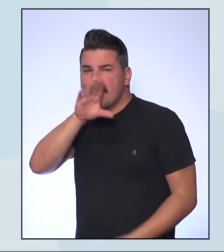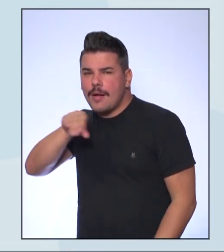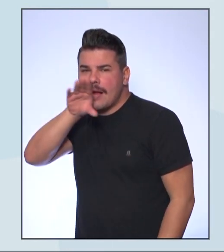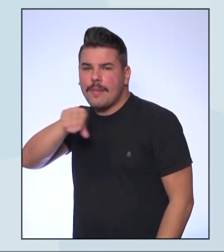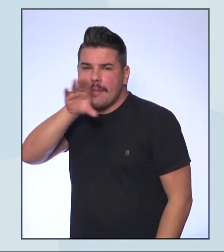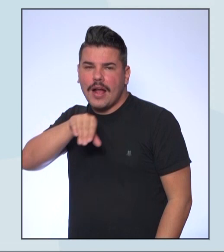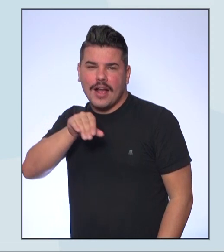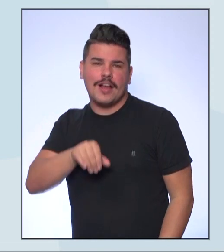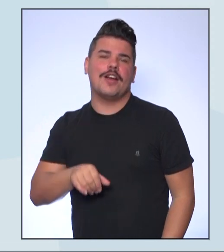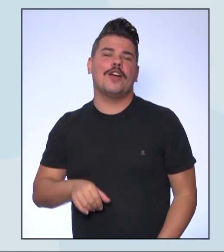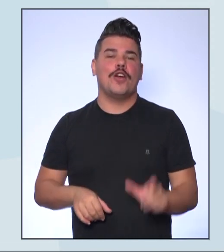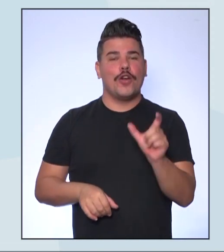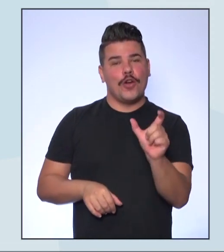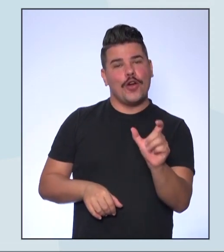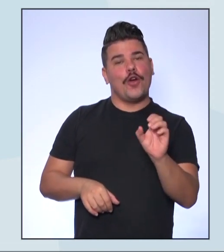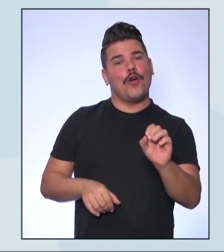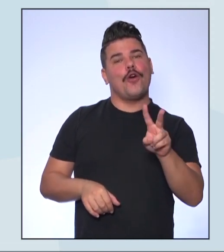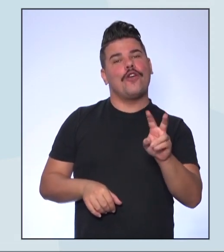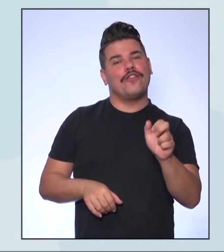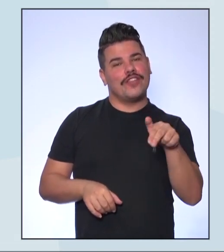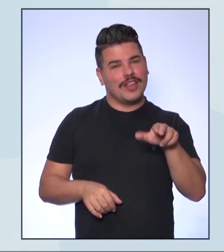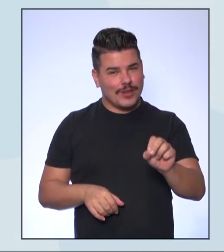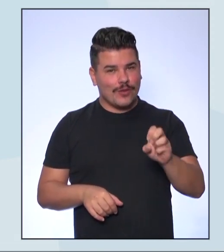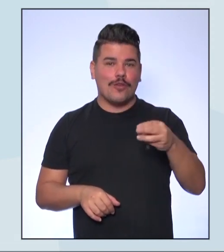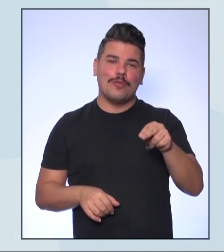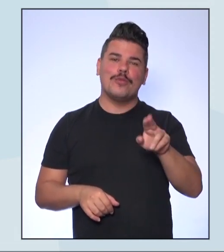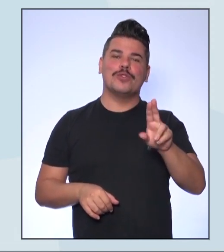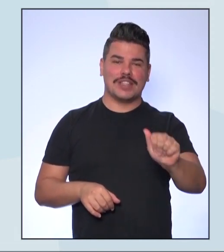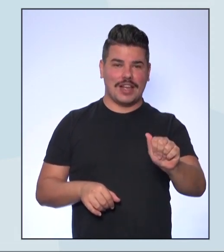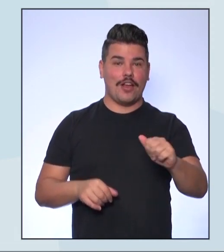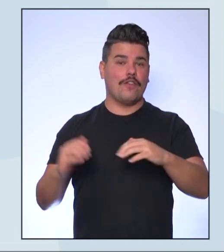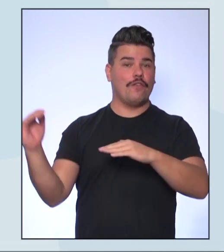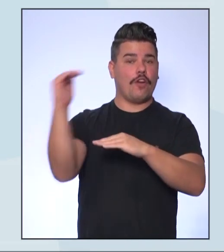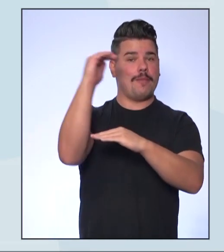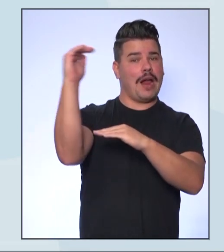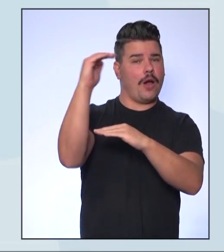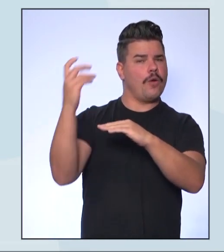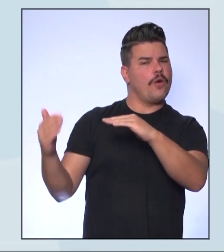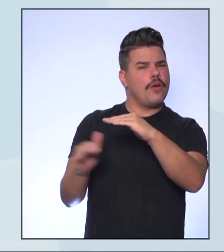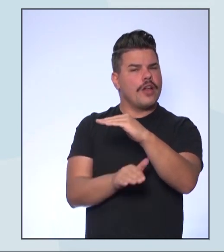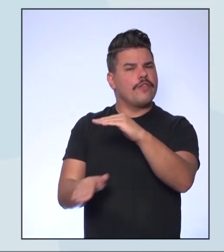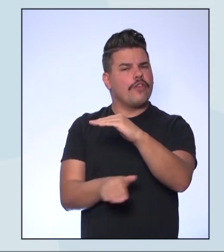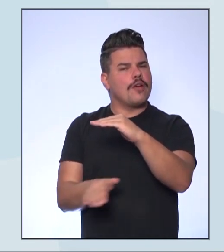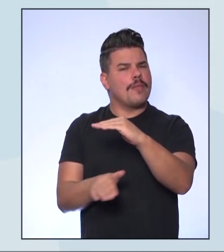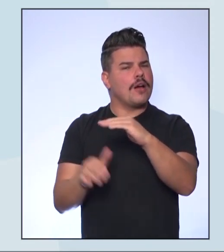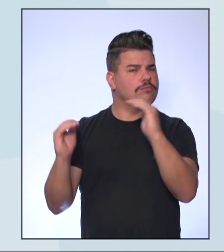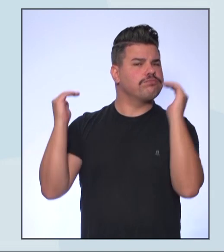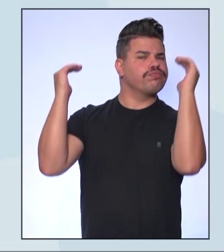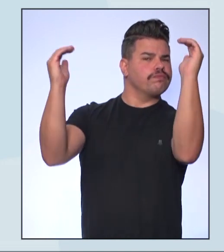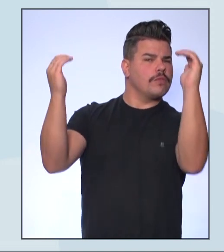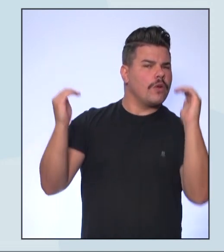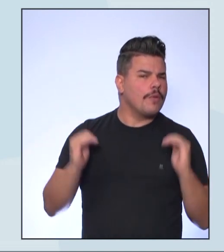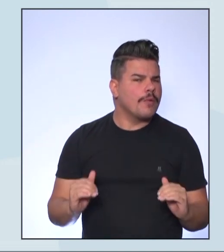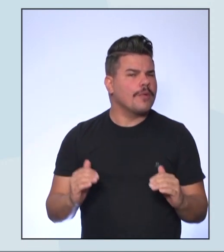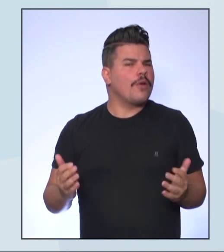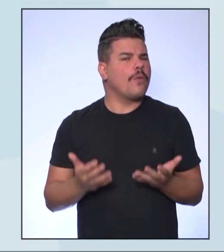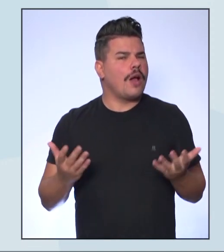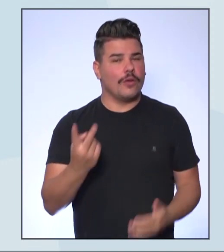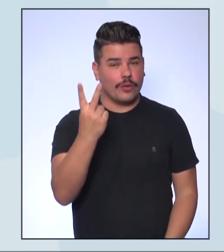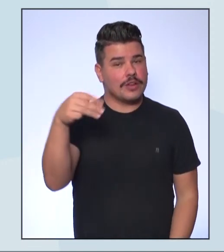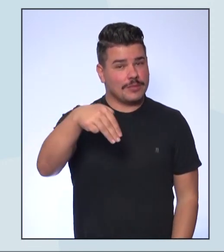musga. E qual é a palavra que pertence à linguagem formal? Isso, vamos aguardar. 2 minutinhos para vocês.